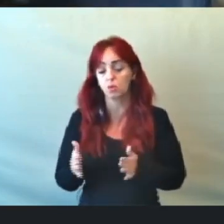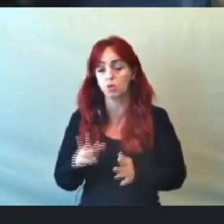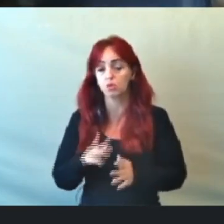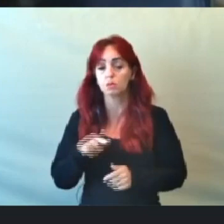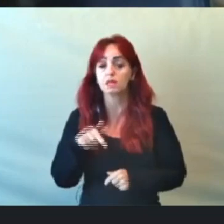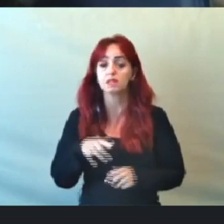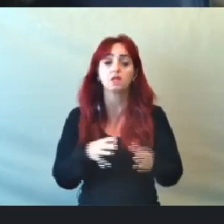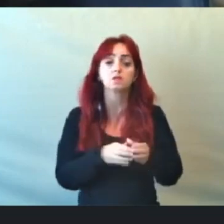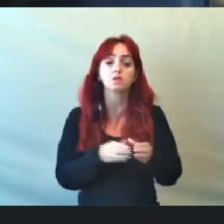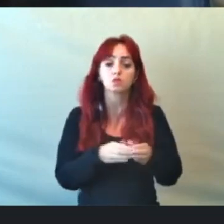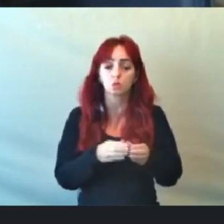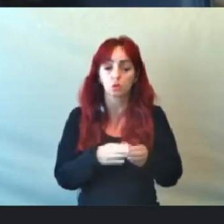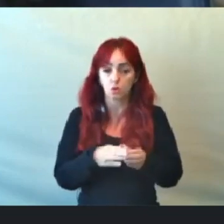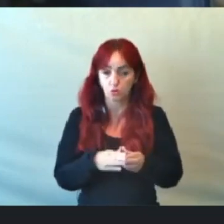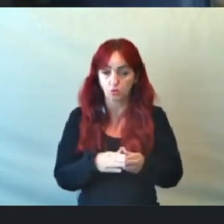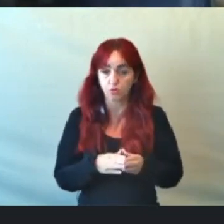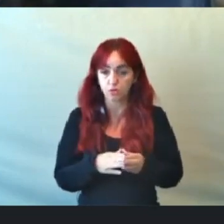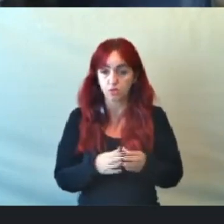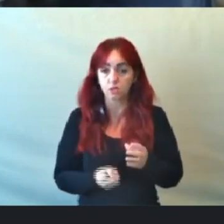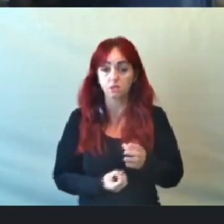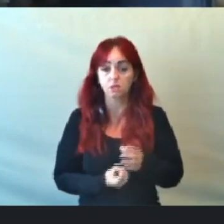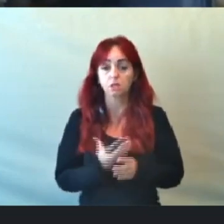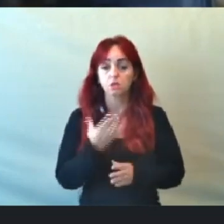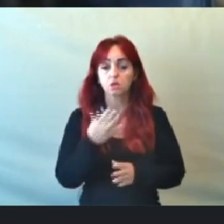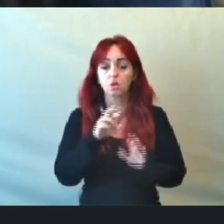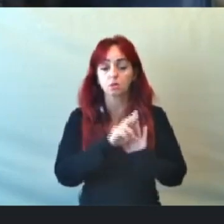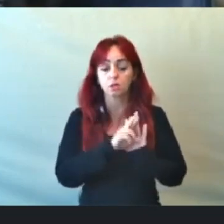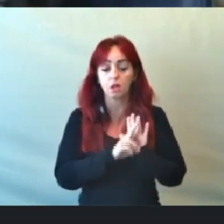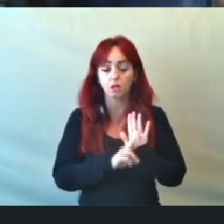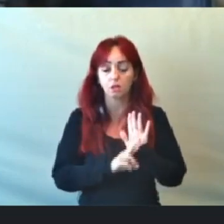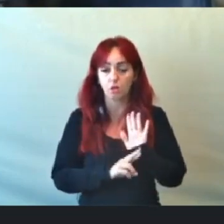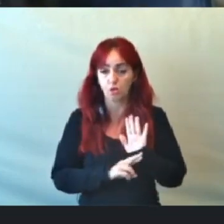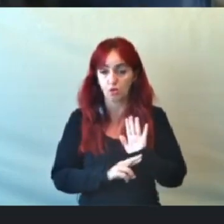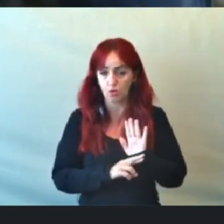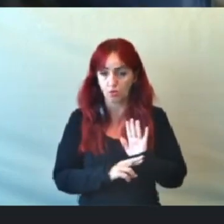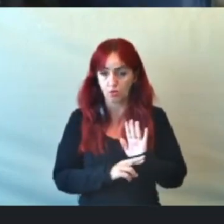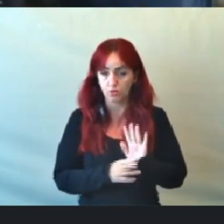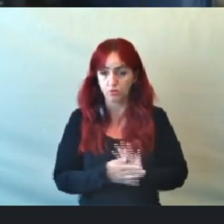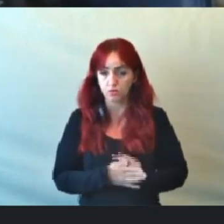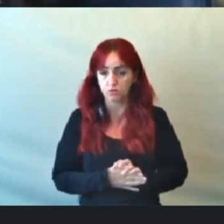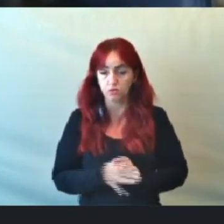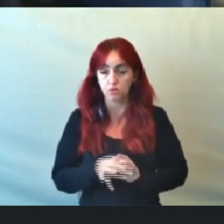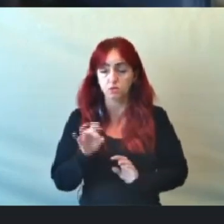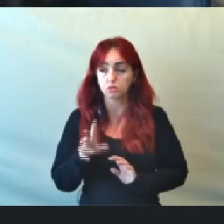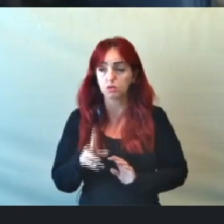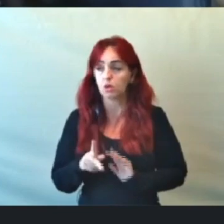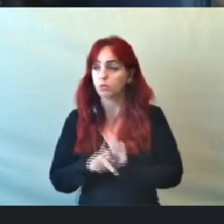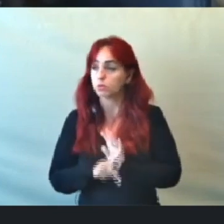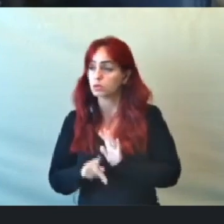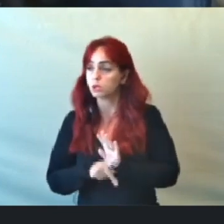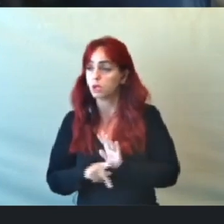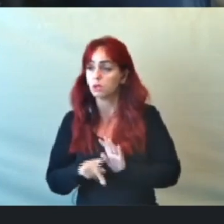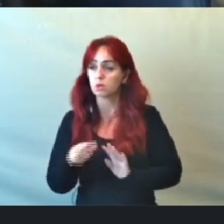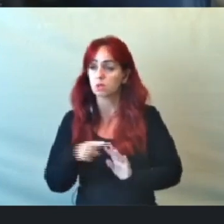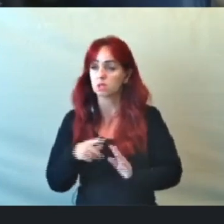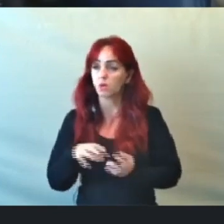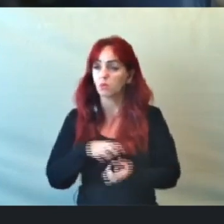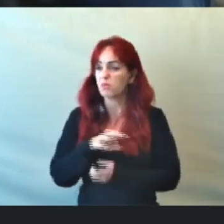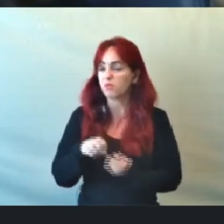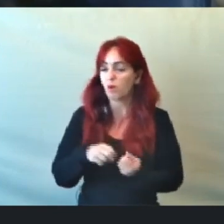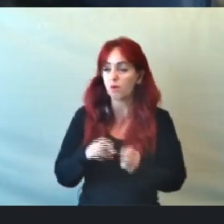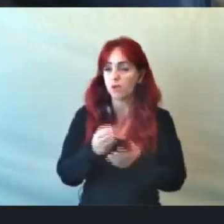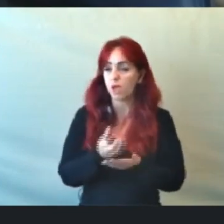relatórios, a não ser projetos que não envolvem muito recurso, voltados a monitoramento por